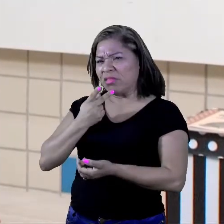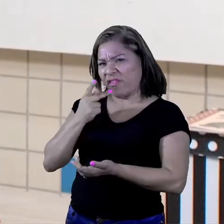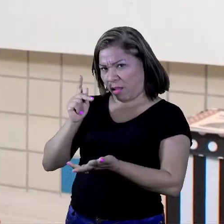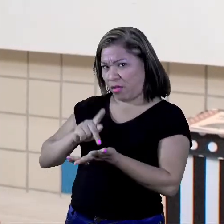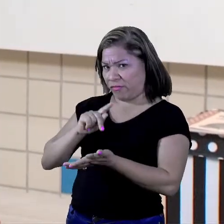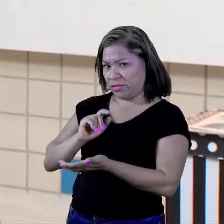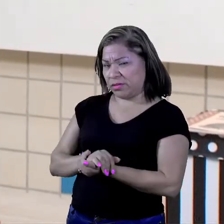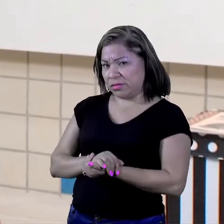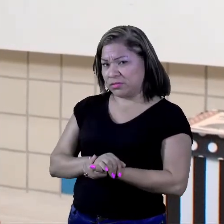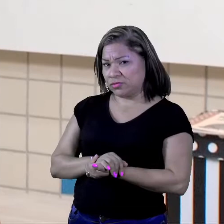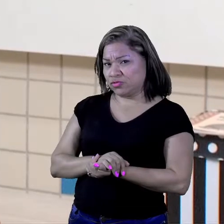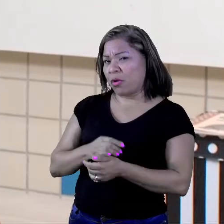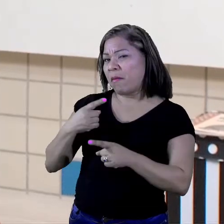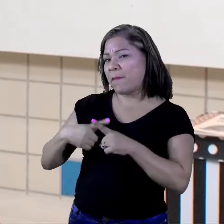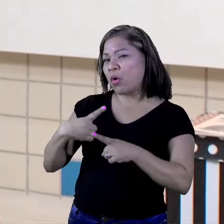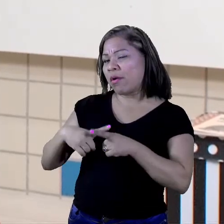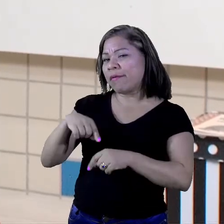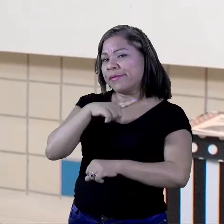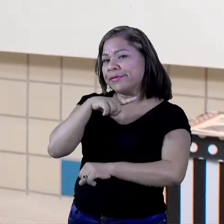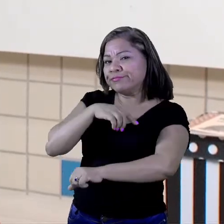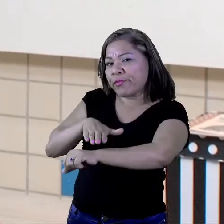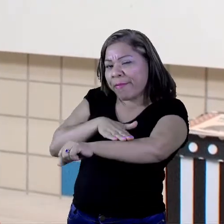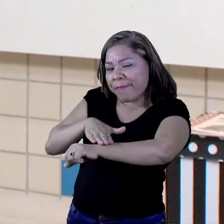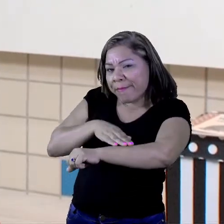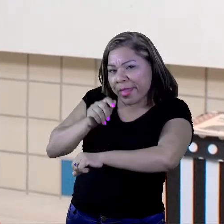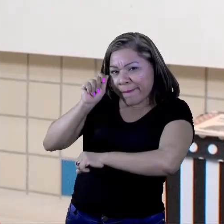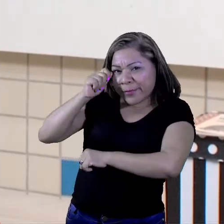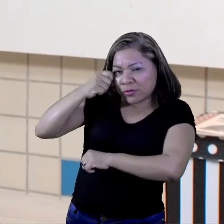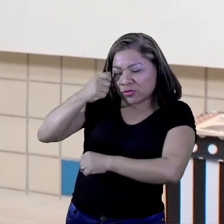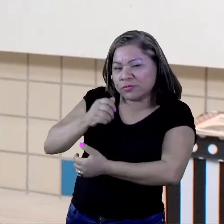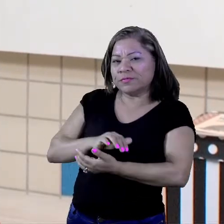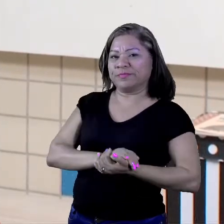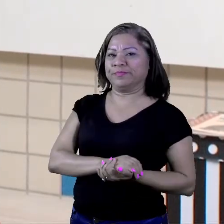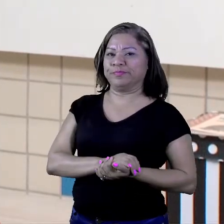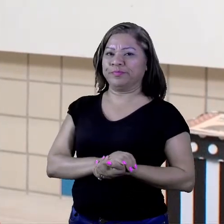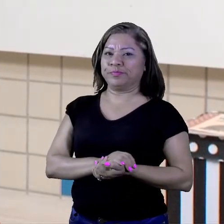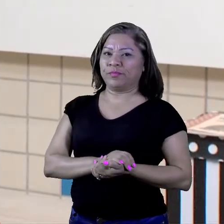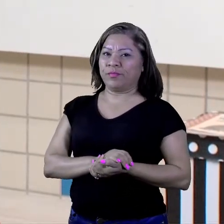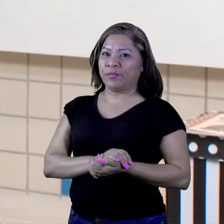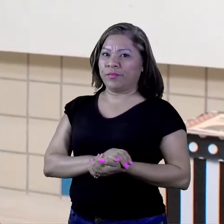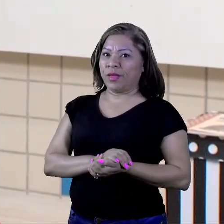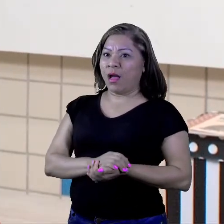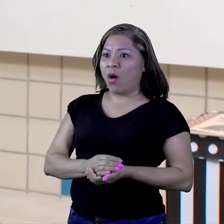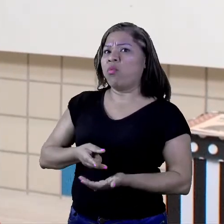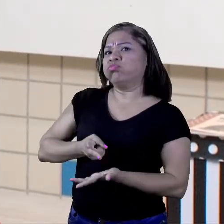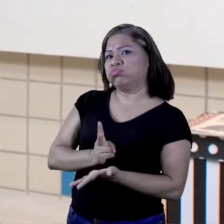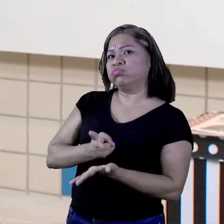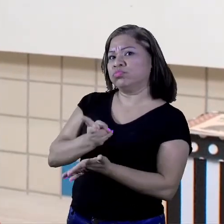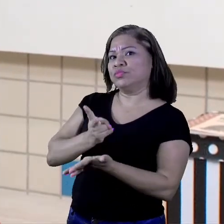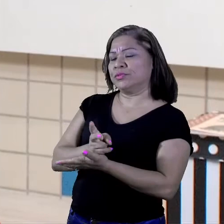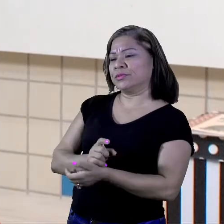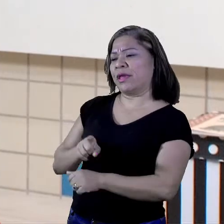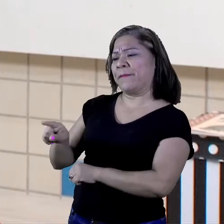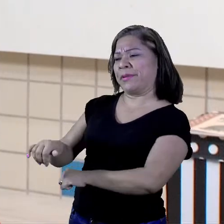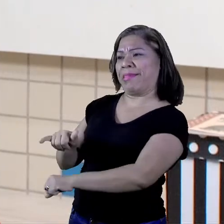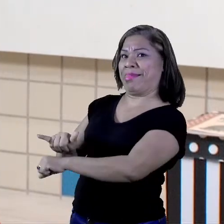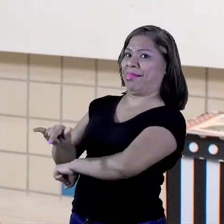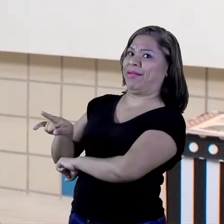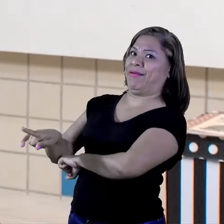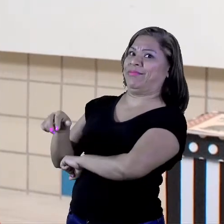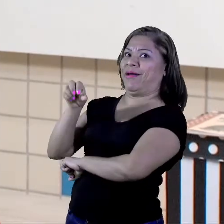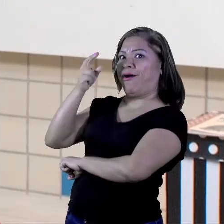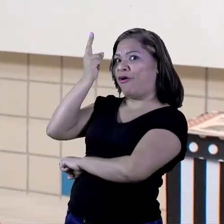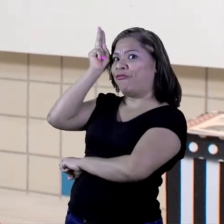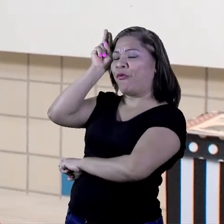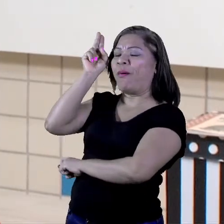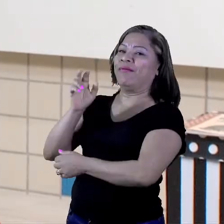ela tinha a pele pretinha? Ou ele toda vez enganava? Ela enganava ele? O que vocês acham? Isso mesmo,